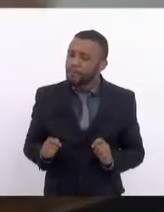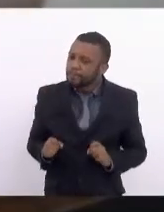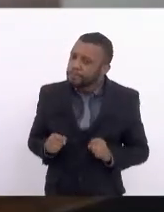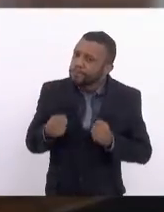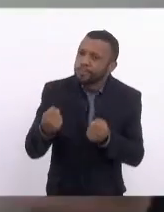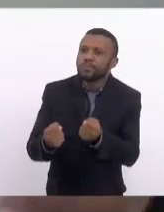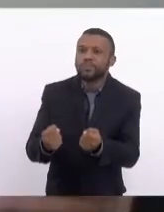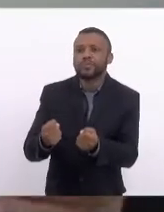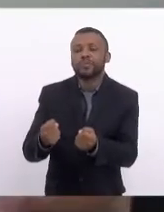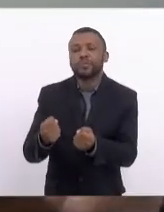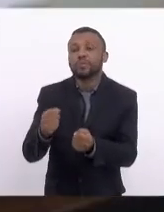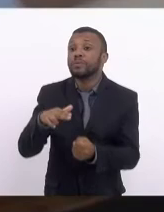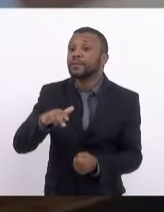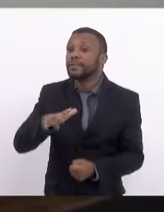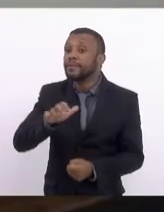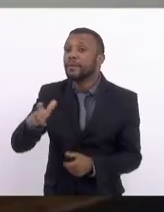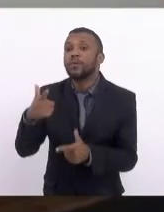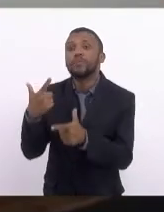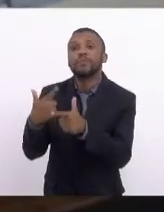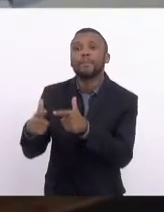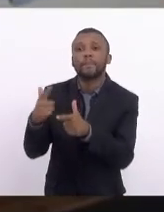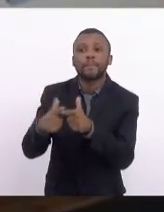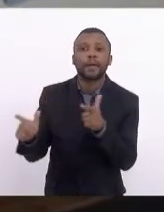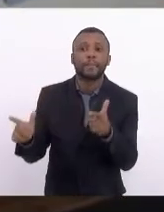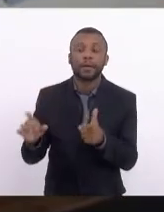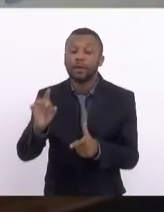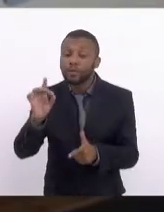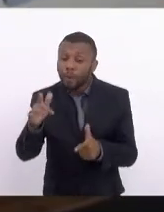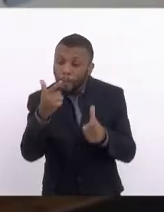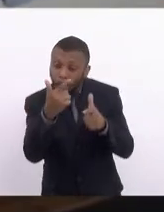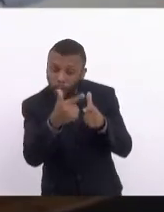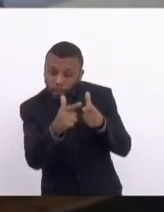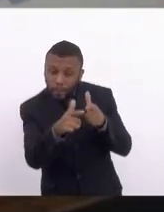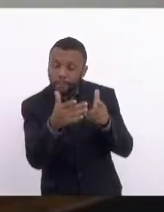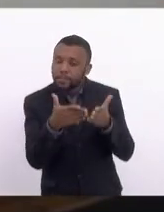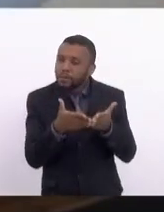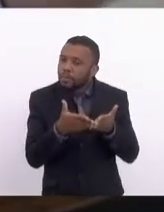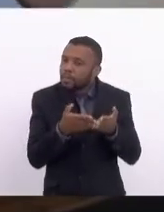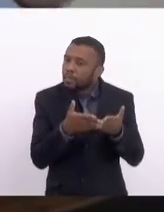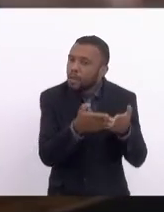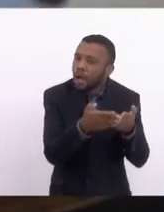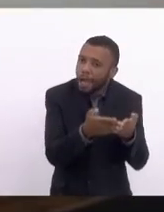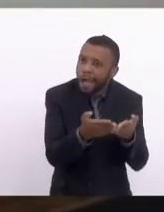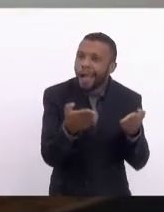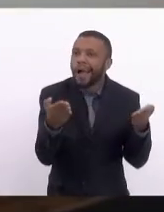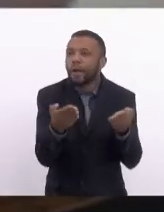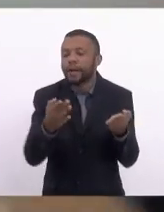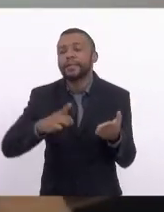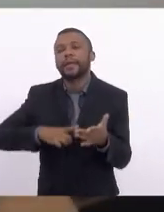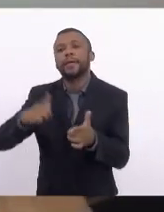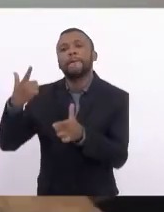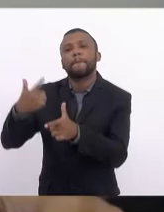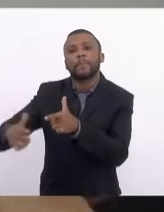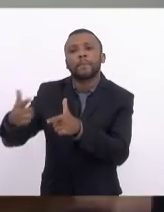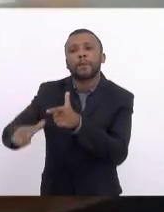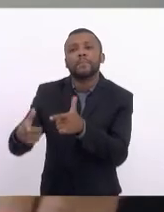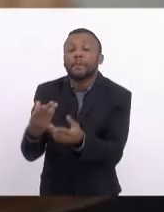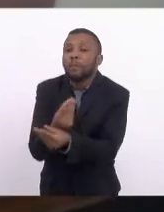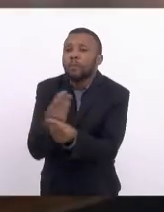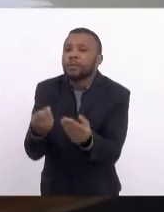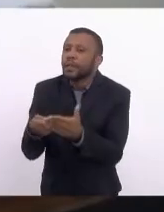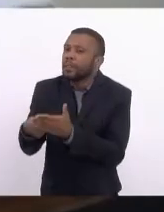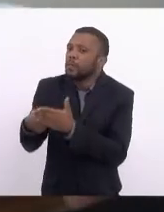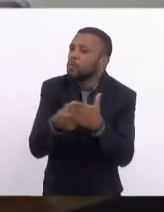outro nível de problema lá. Não bastasse o problema do transporte aquaviário, agora chovem denúncias